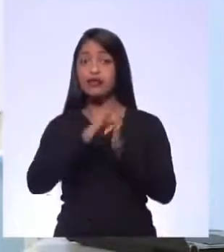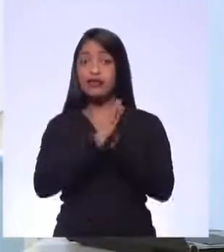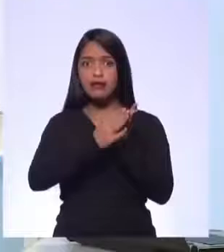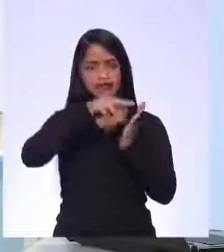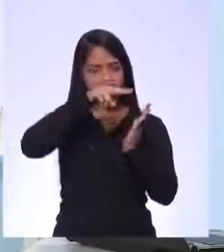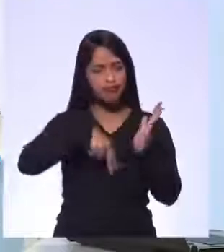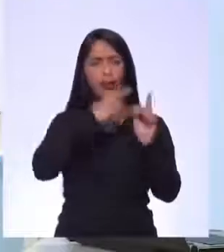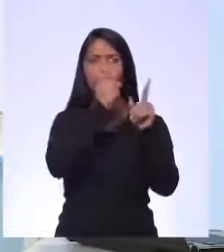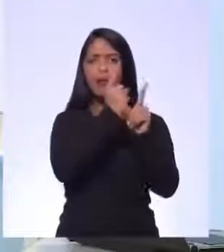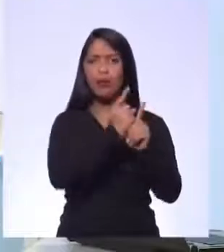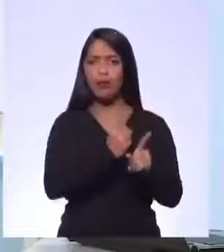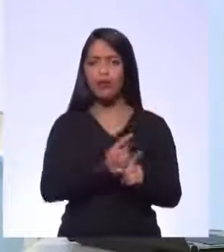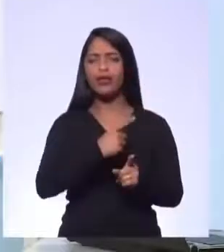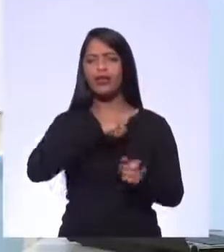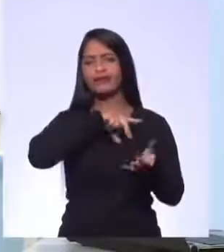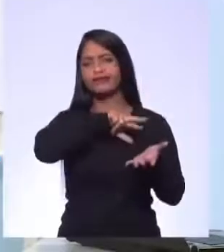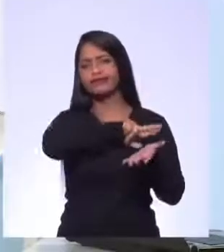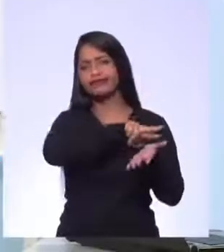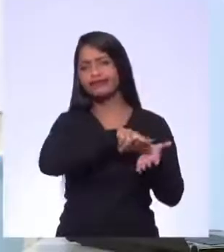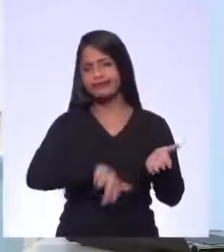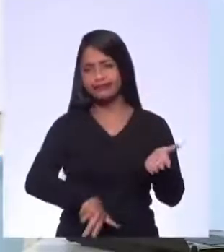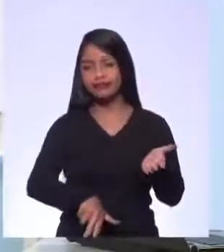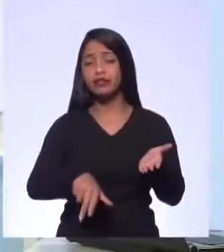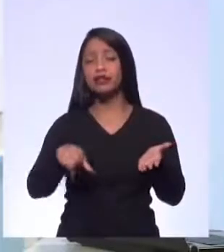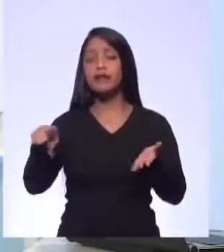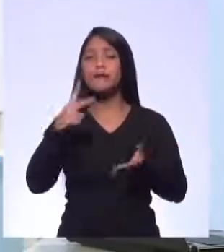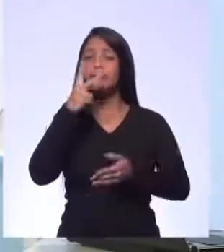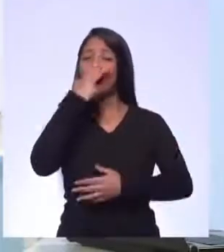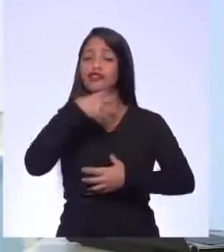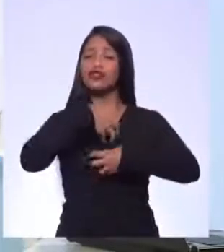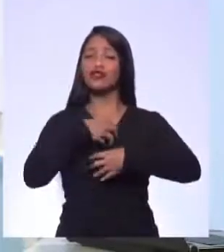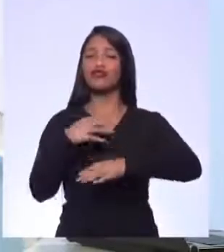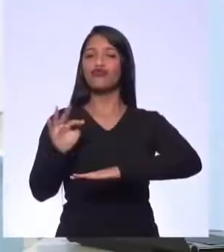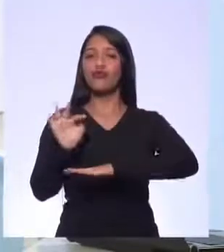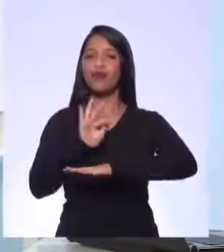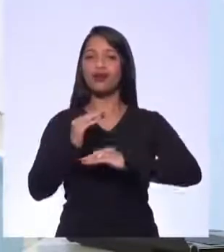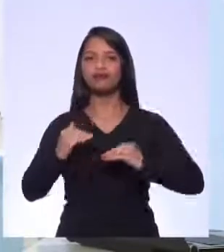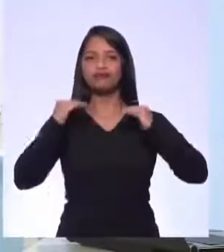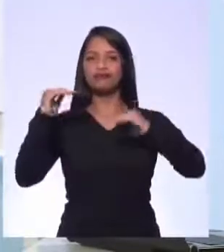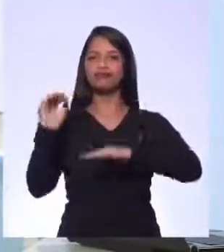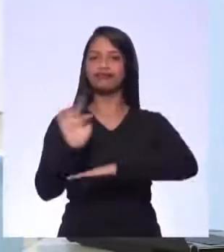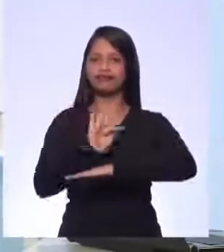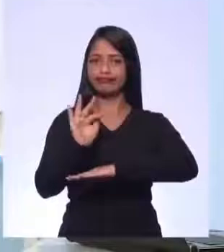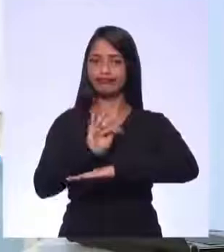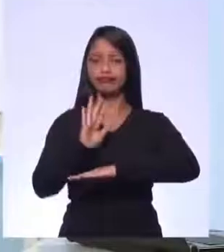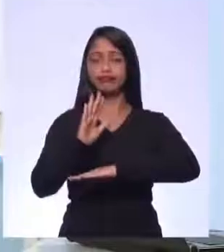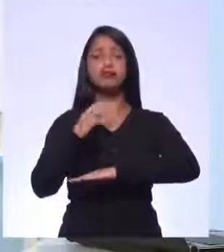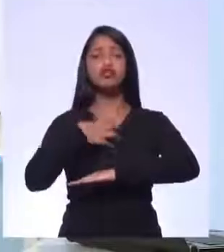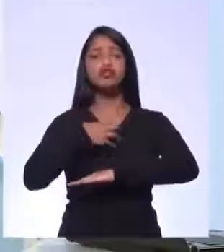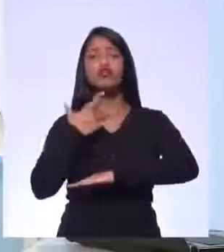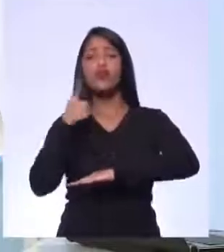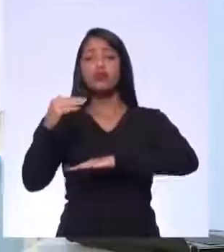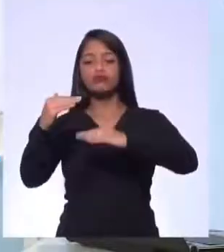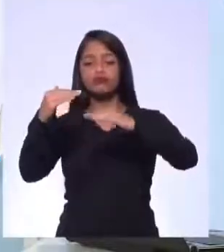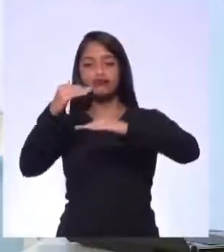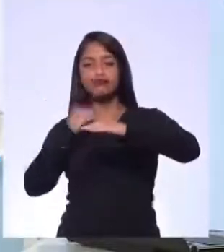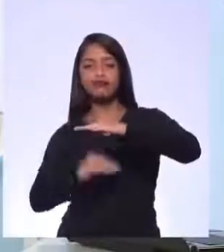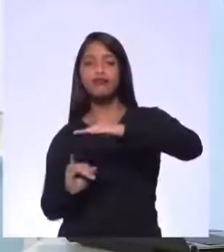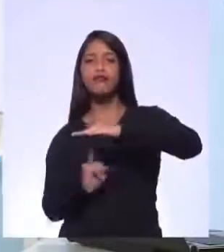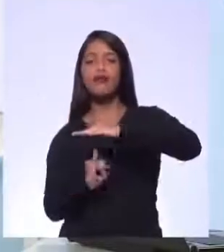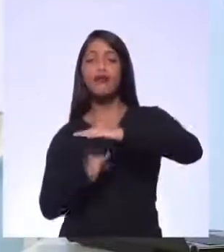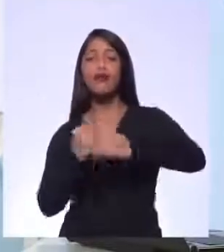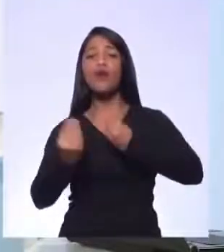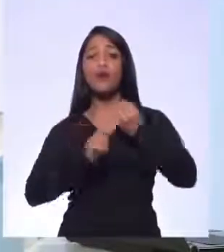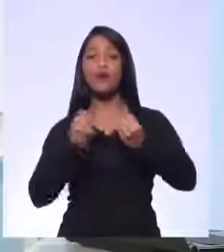fala que é uma maneira mais formal de se falar, tá? Na maneira informal, o que a gente faz?